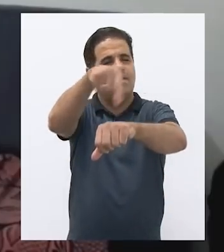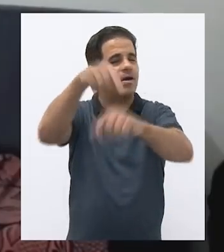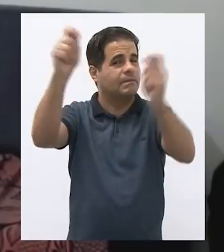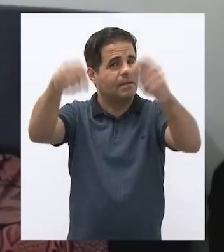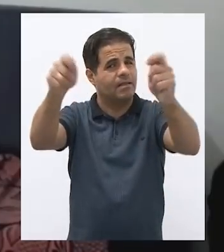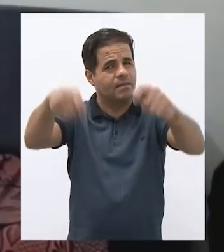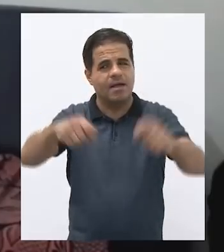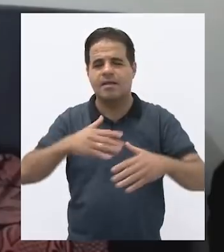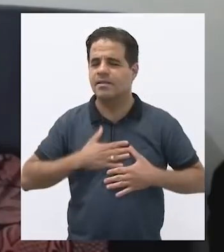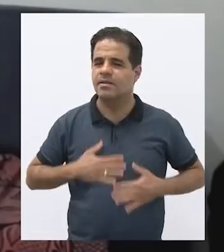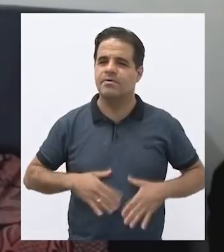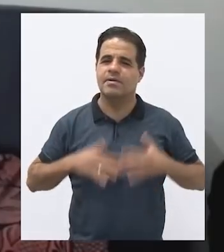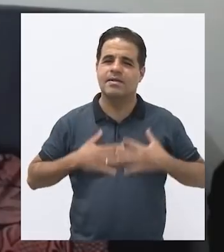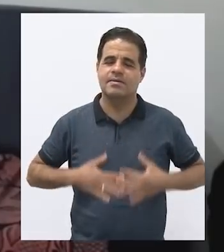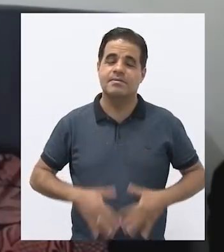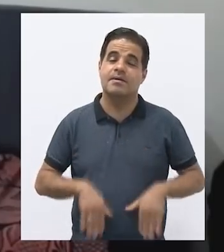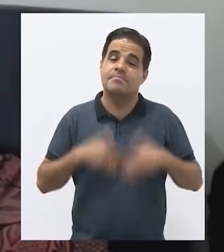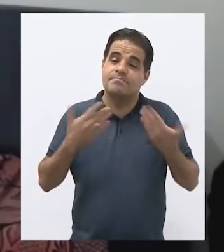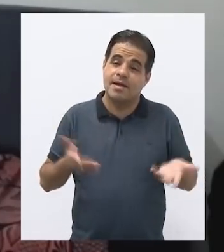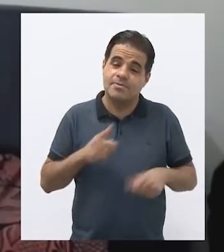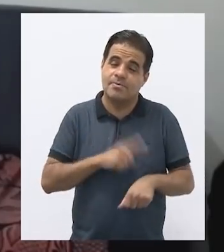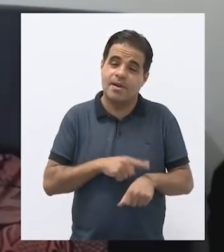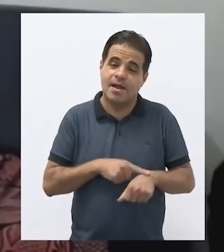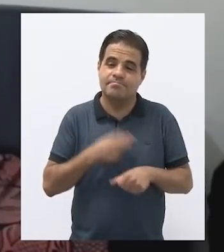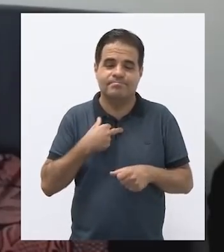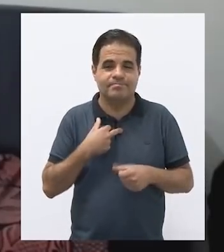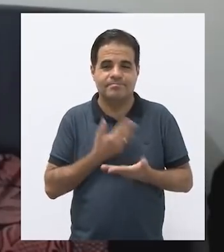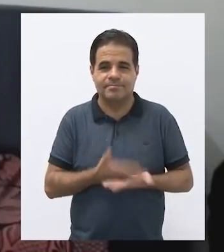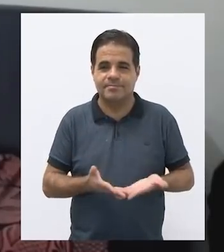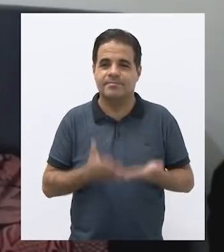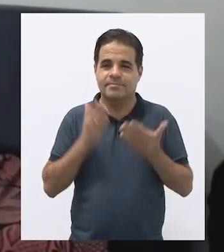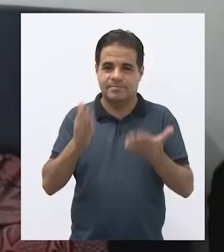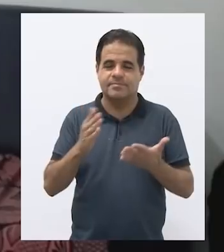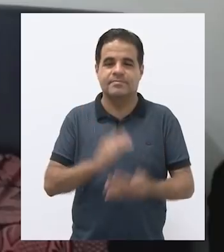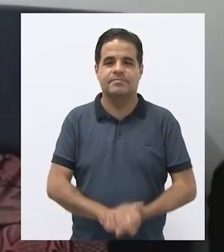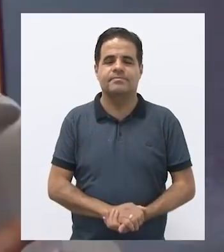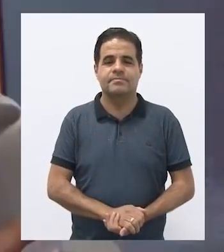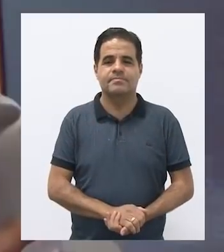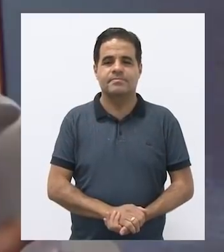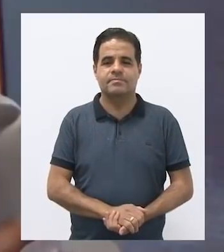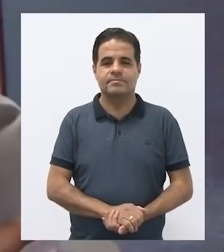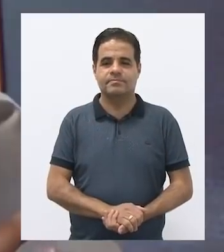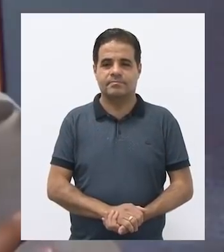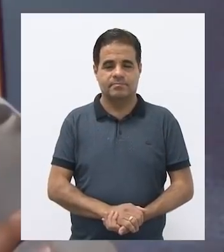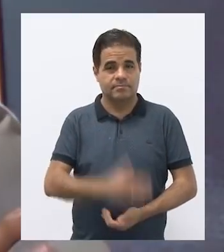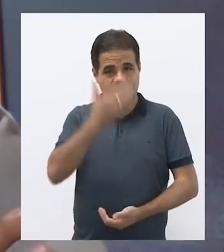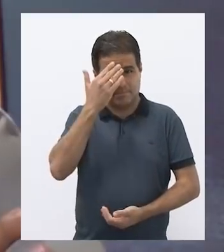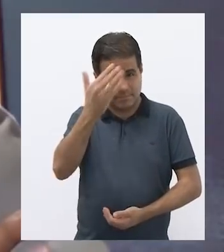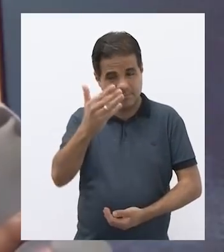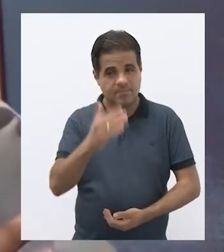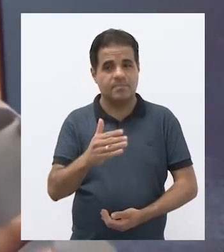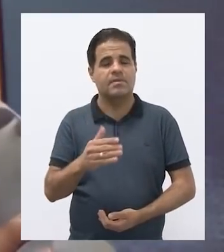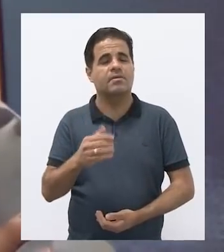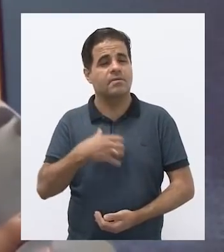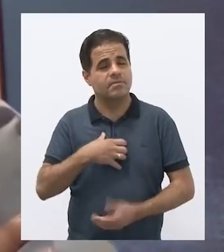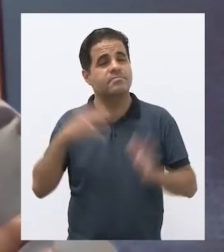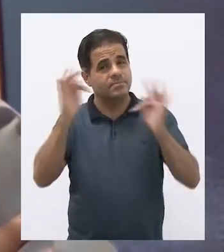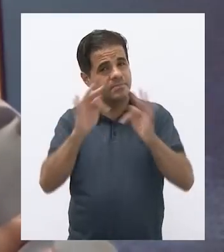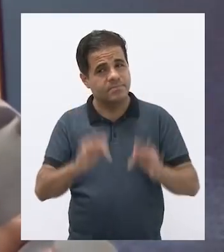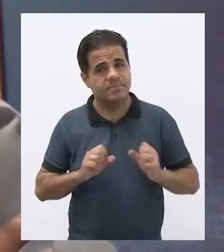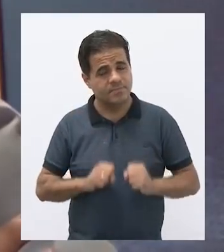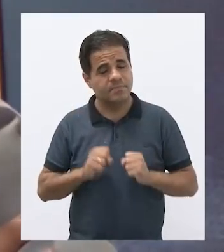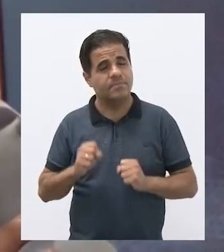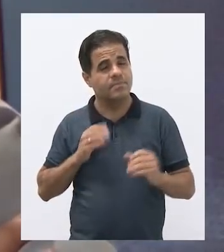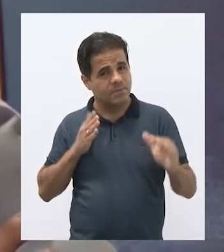horas, tranquilamente. Então, o Carlos está com você. Não, eu quero também agradecer demais, dizer que eu fico muito feliz de